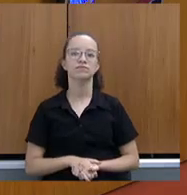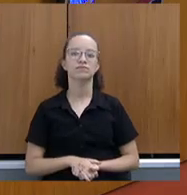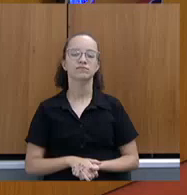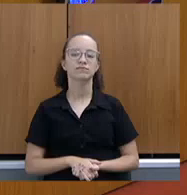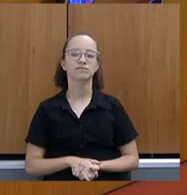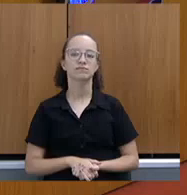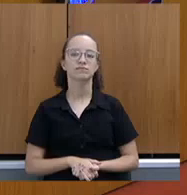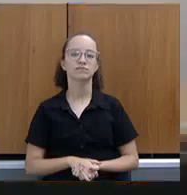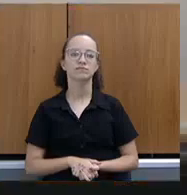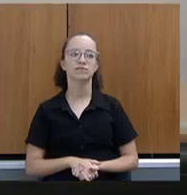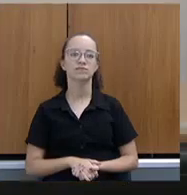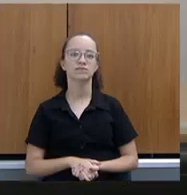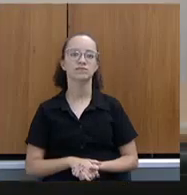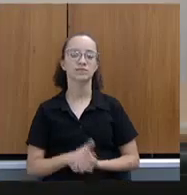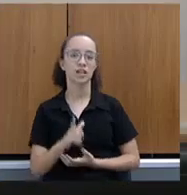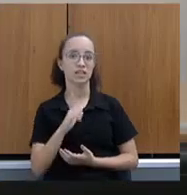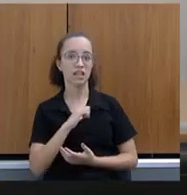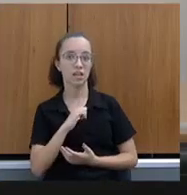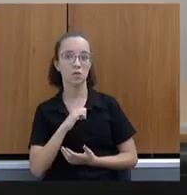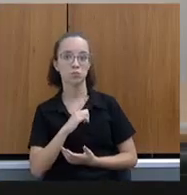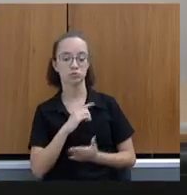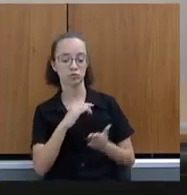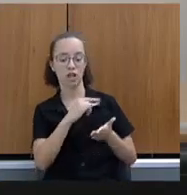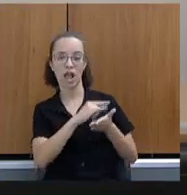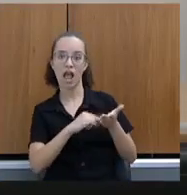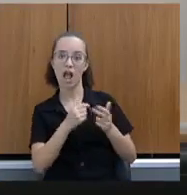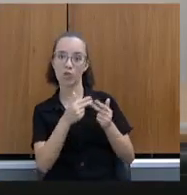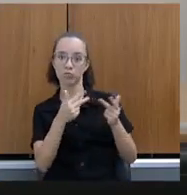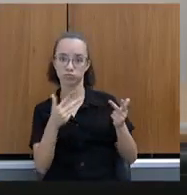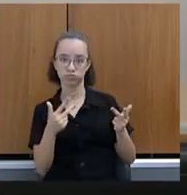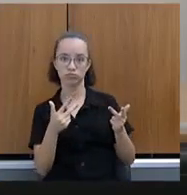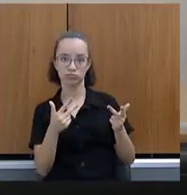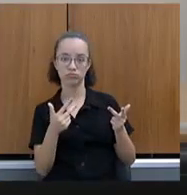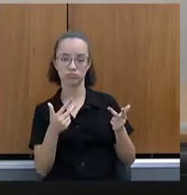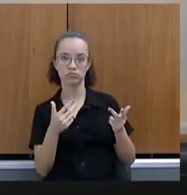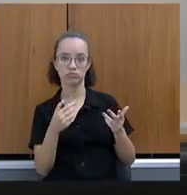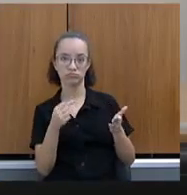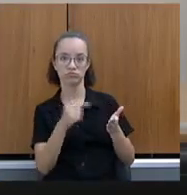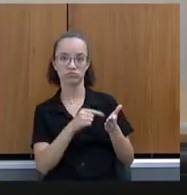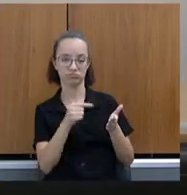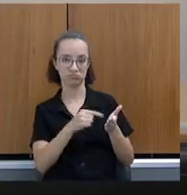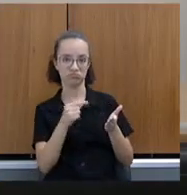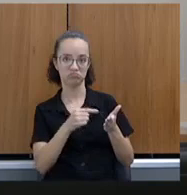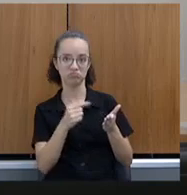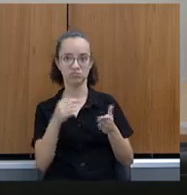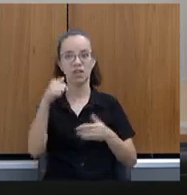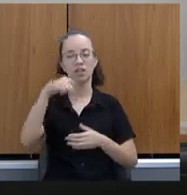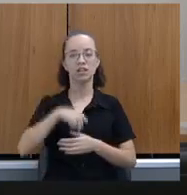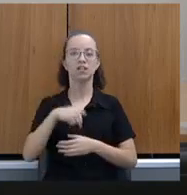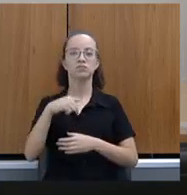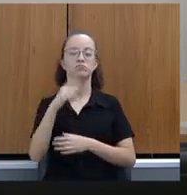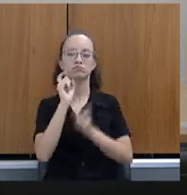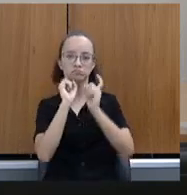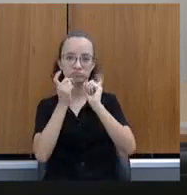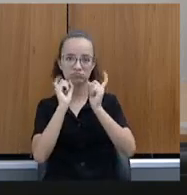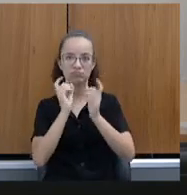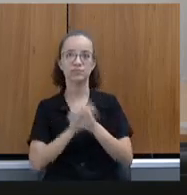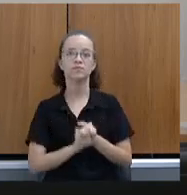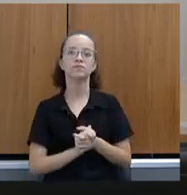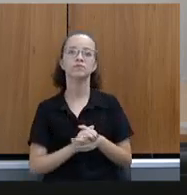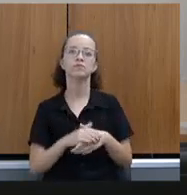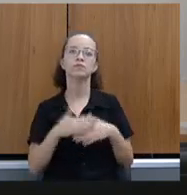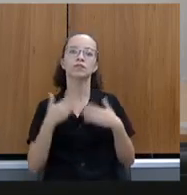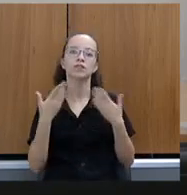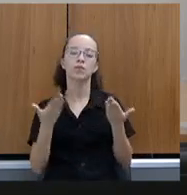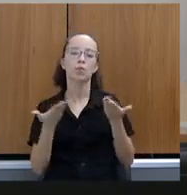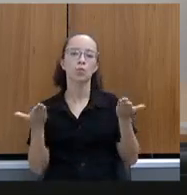nós temos alguns requerimentos a serem apreciados nesta sessão nesta reunião então nosso